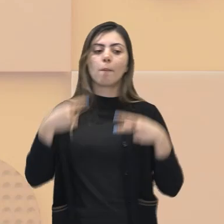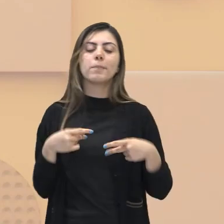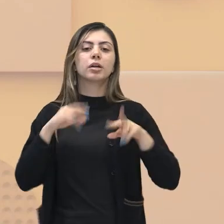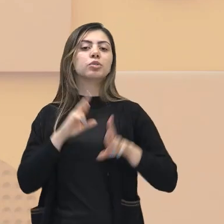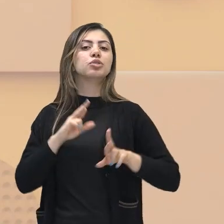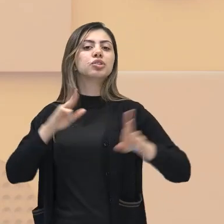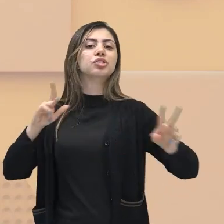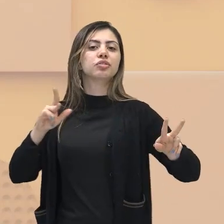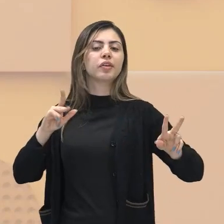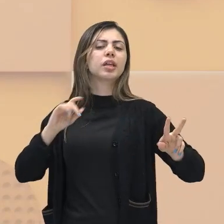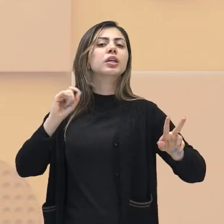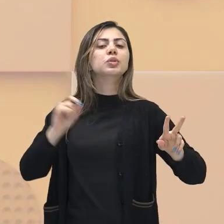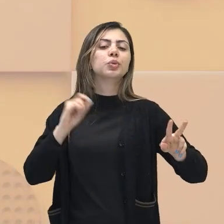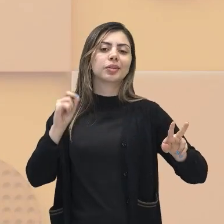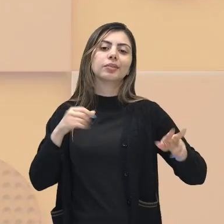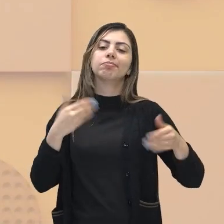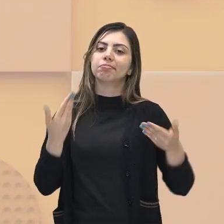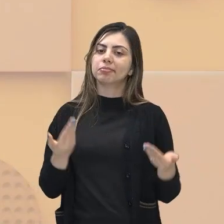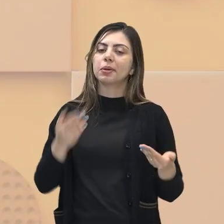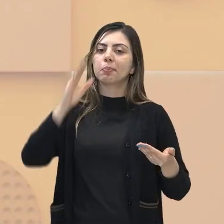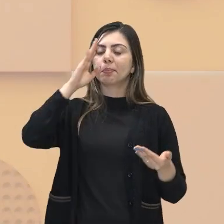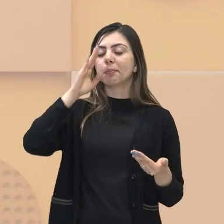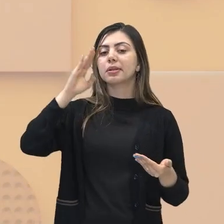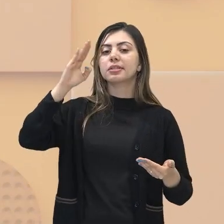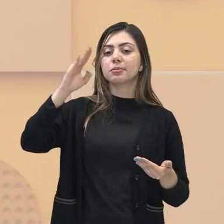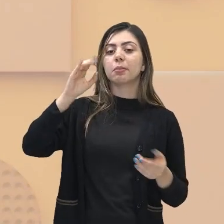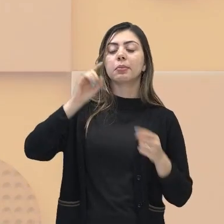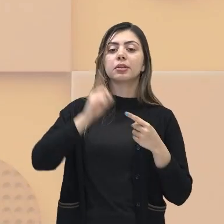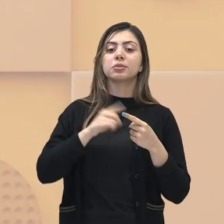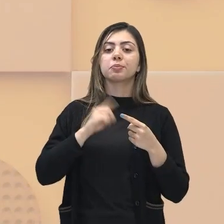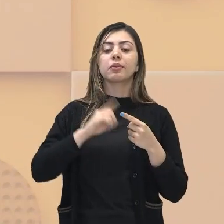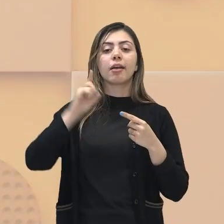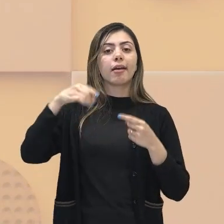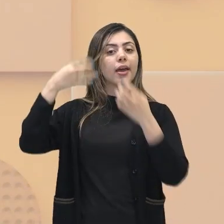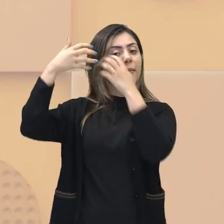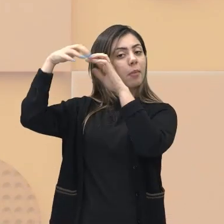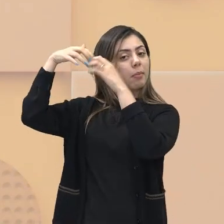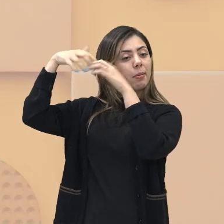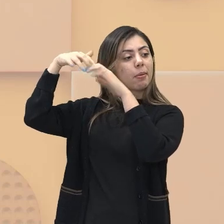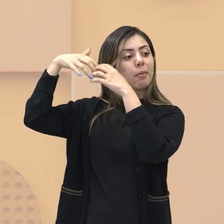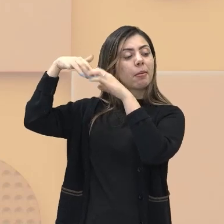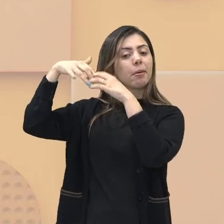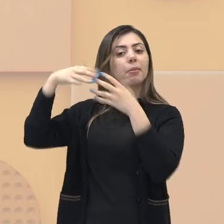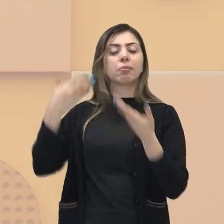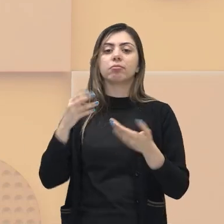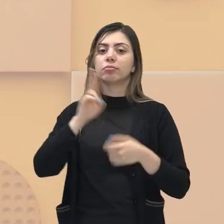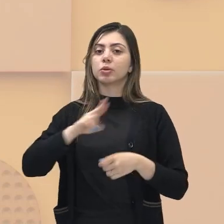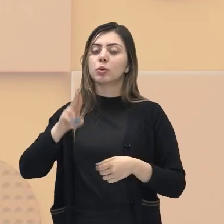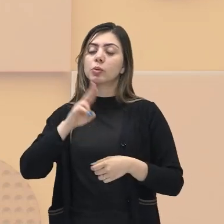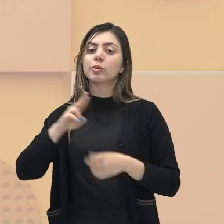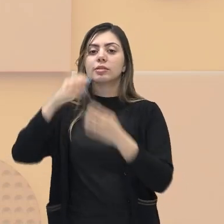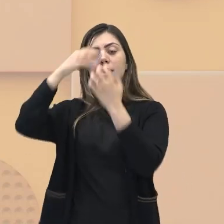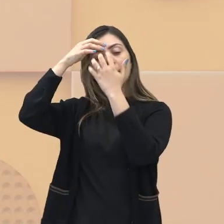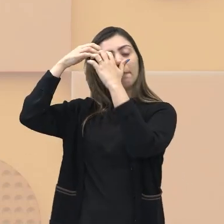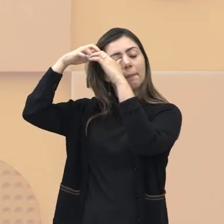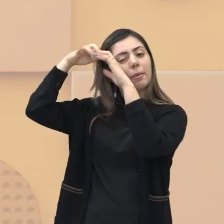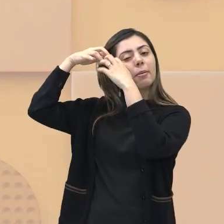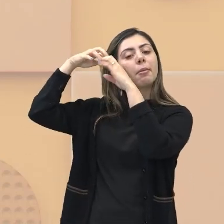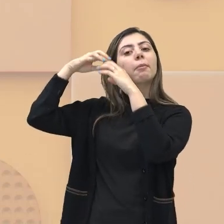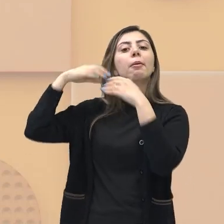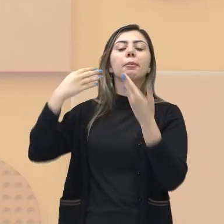dos outros grupos de animais, principalmente é a questão do raciocínio, né? A utilização do raciocínio